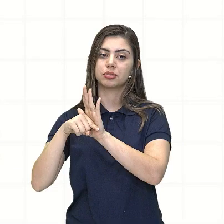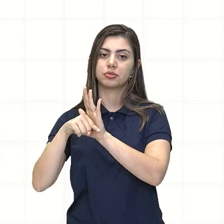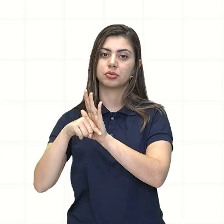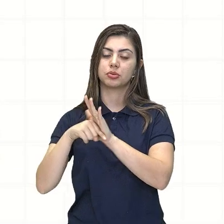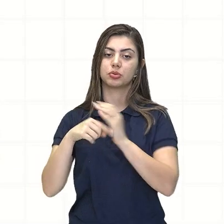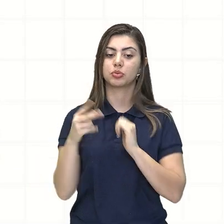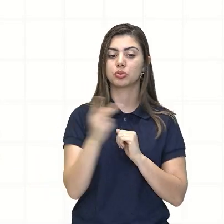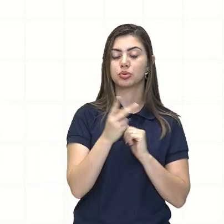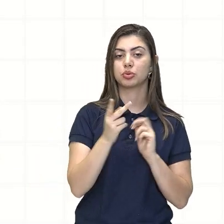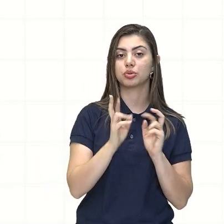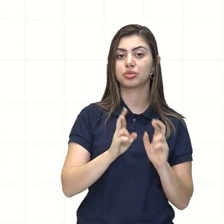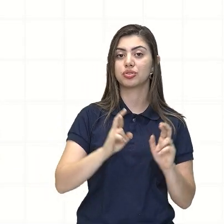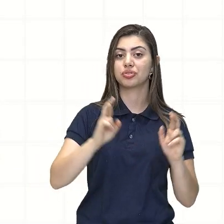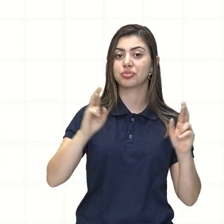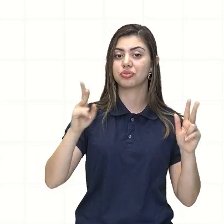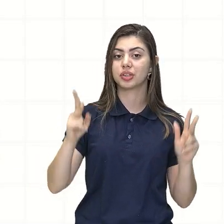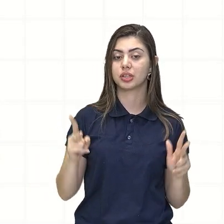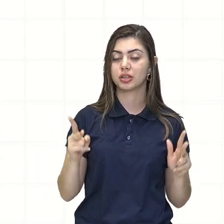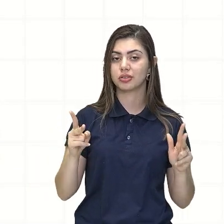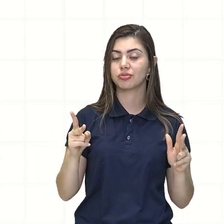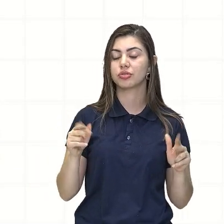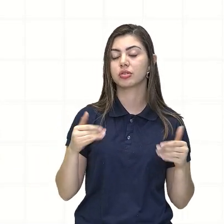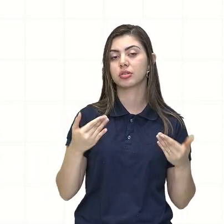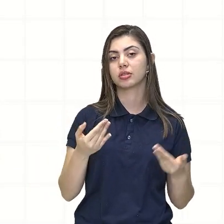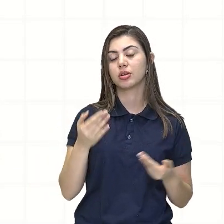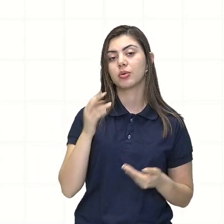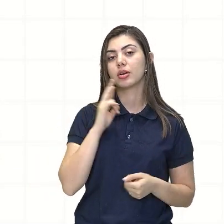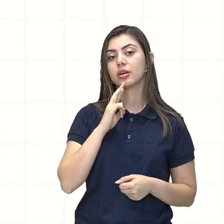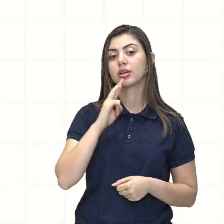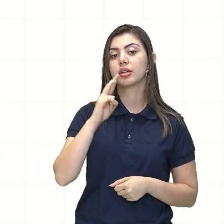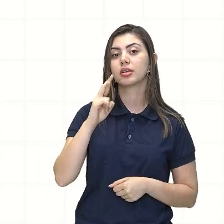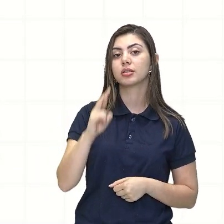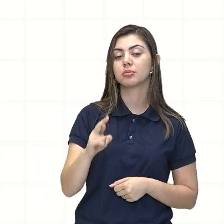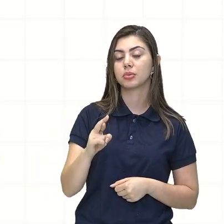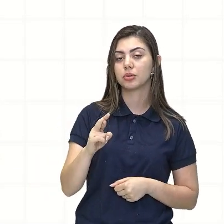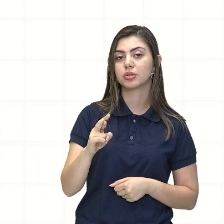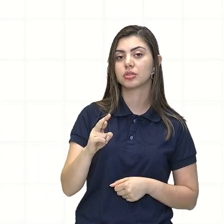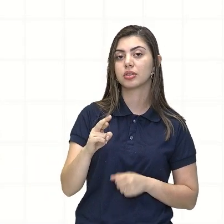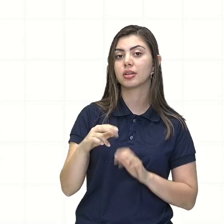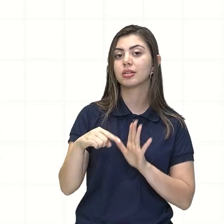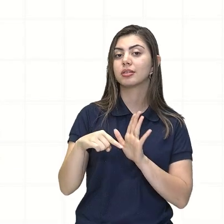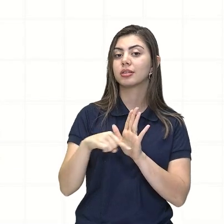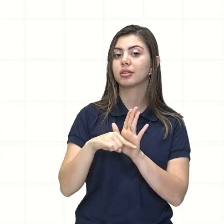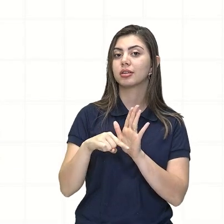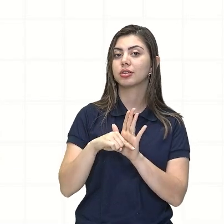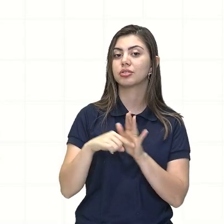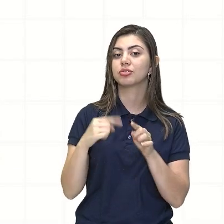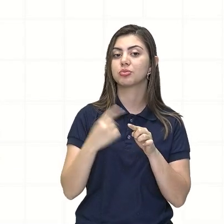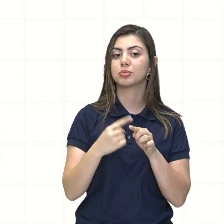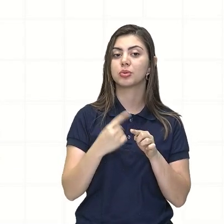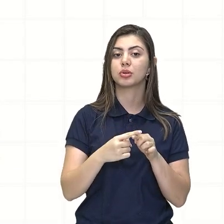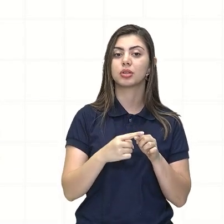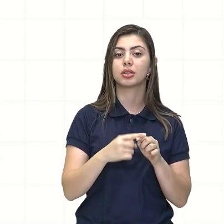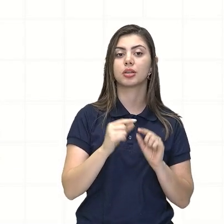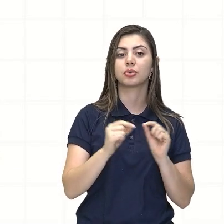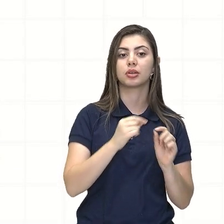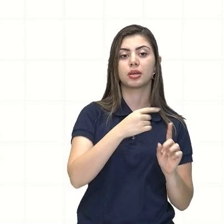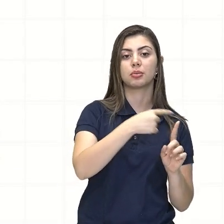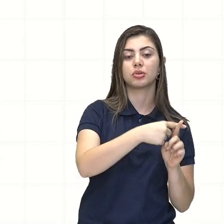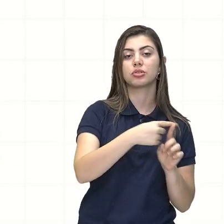Sinais diferentes novamente. Tá? Então, se os sinais são diferentes, meu resultado já sei que